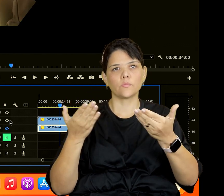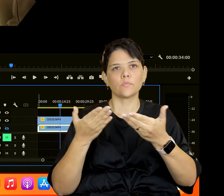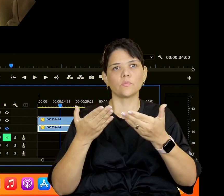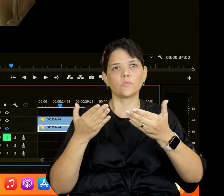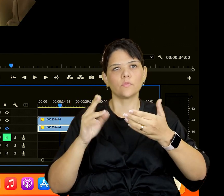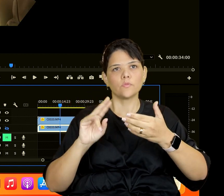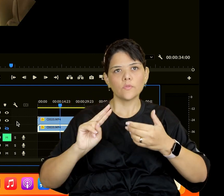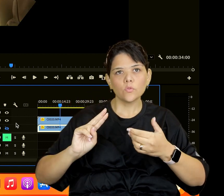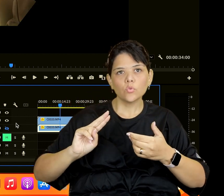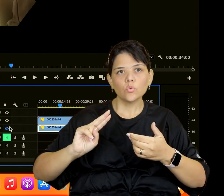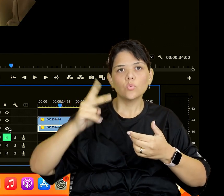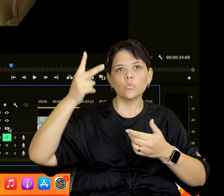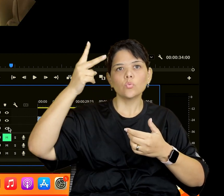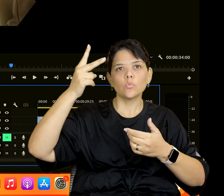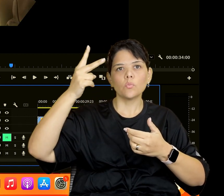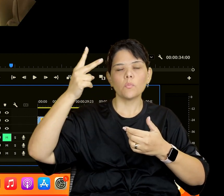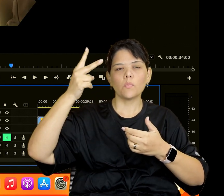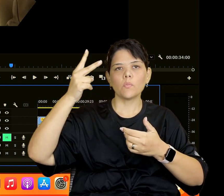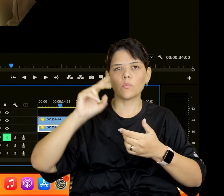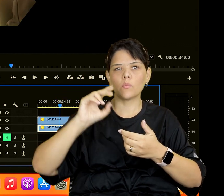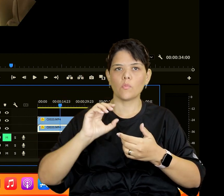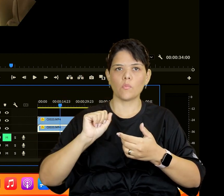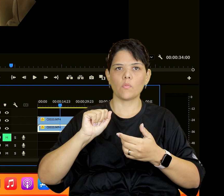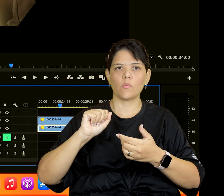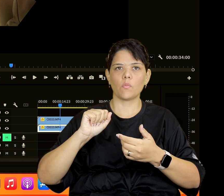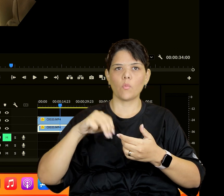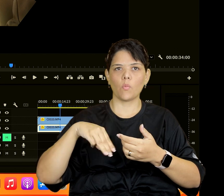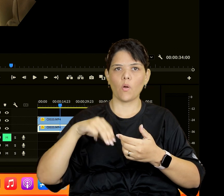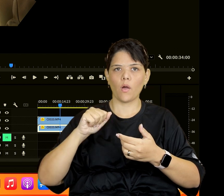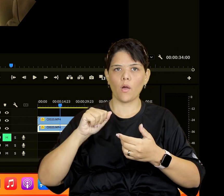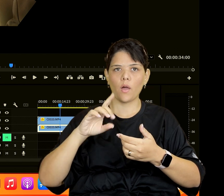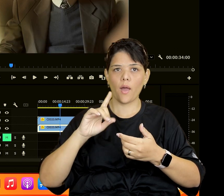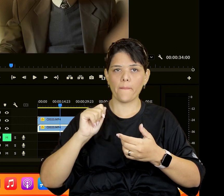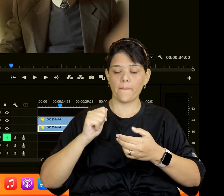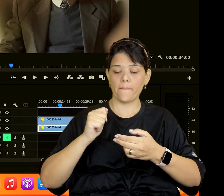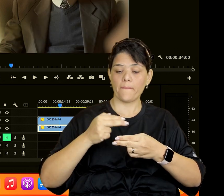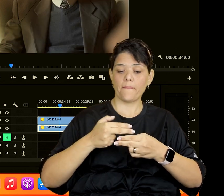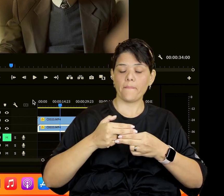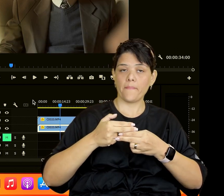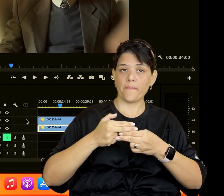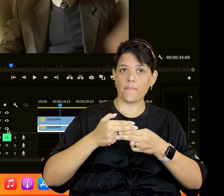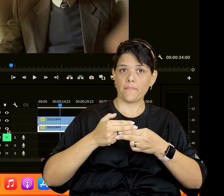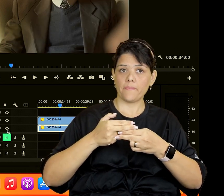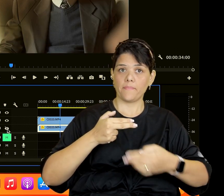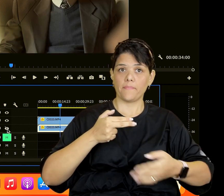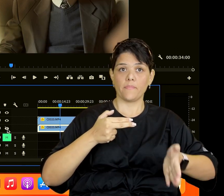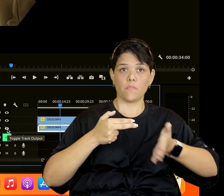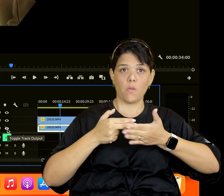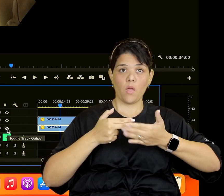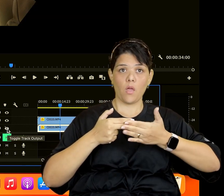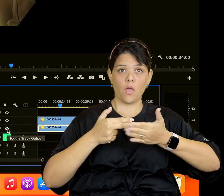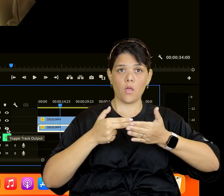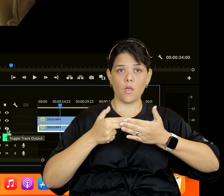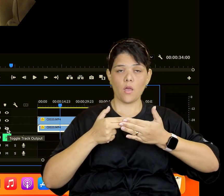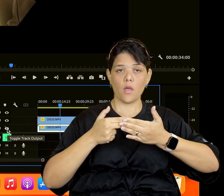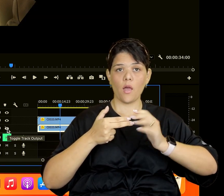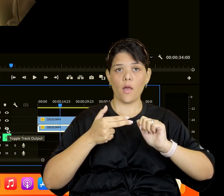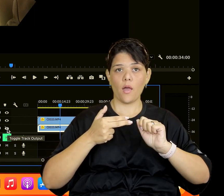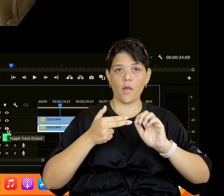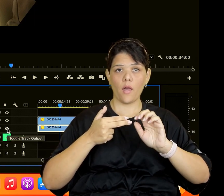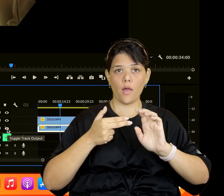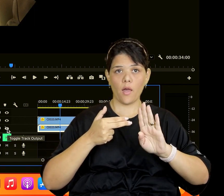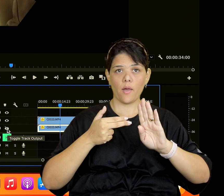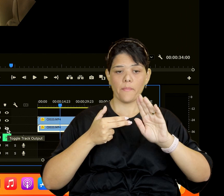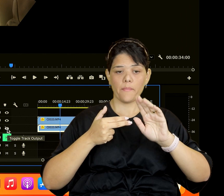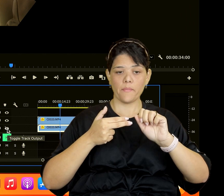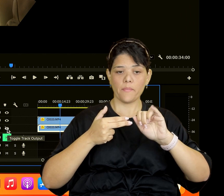Então aqui eu tenho uma camada que é o meu abajur e